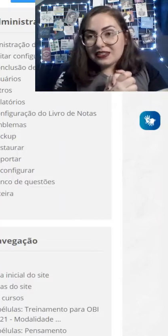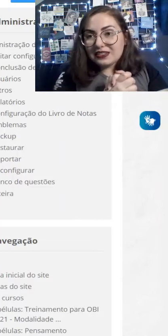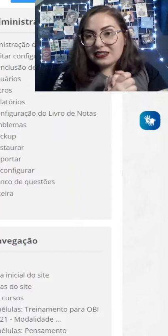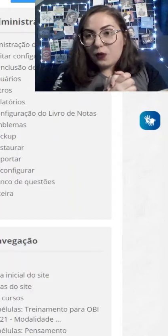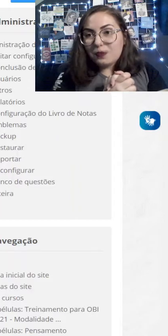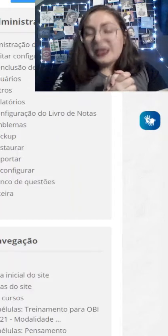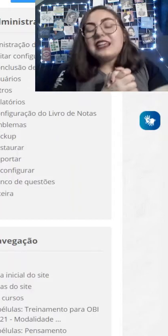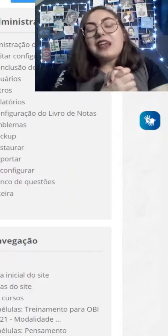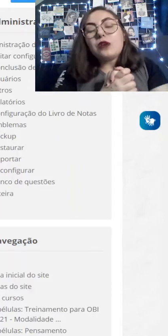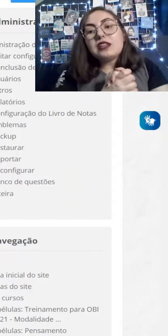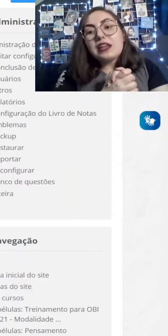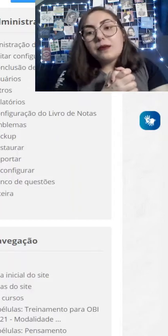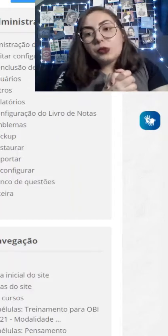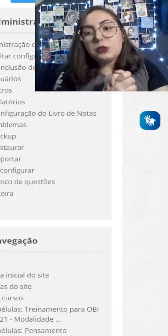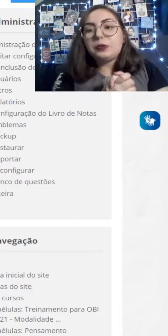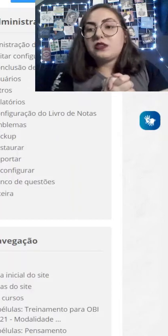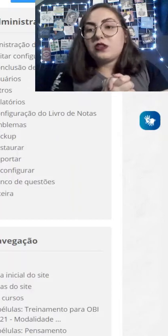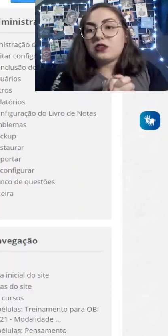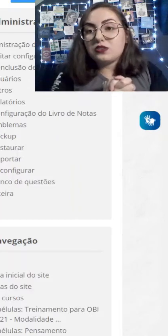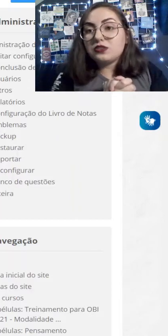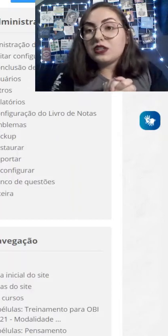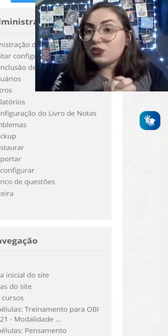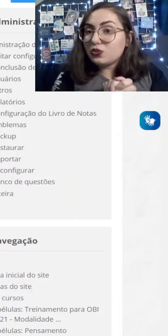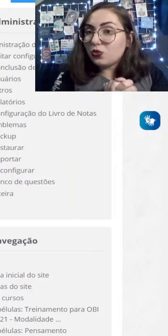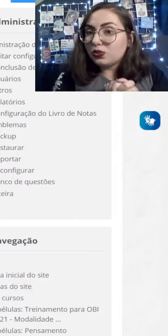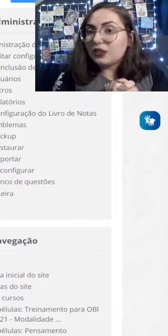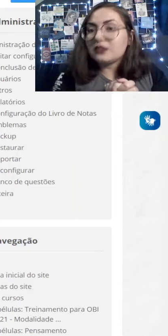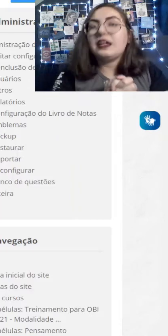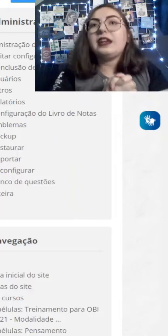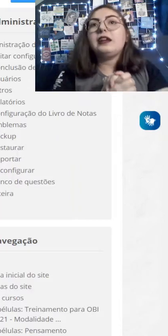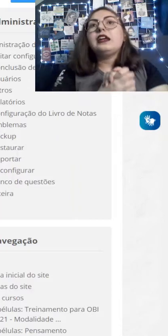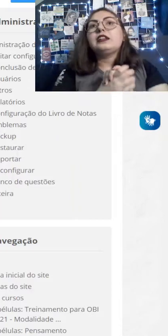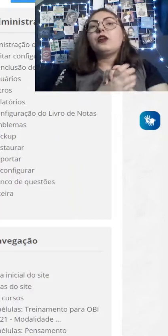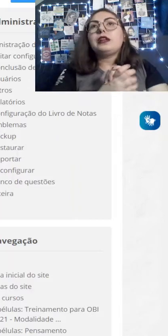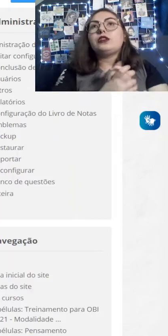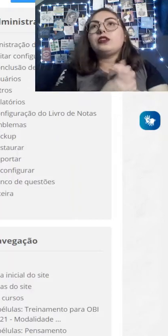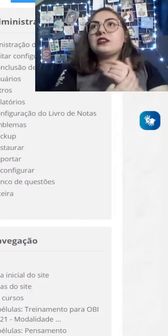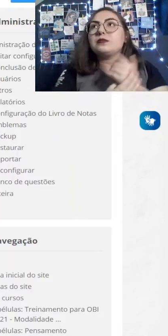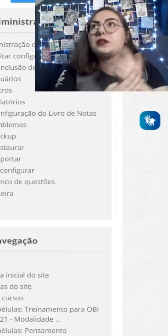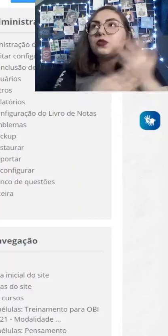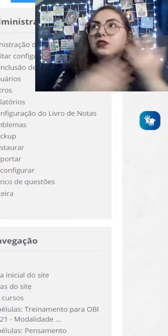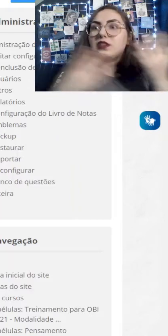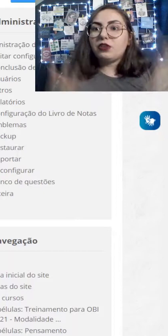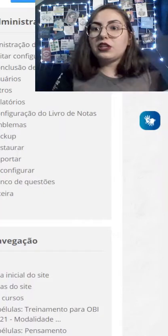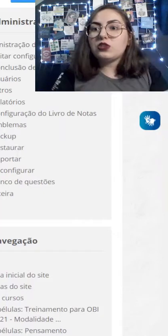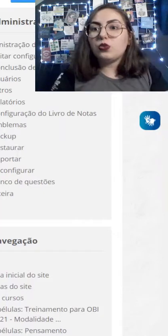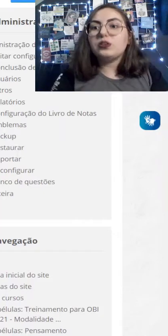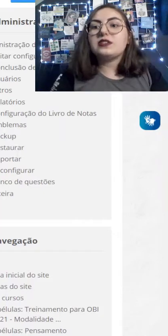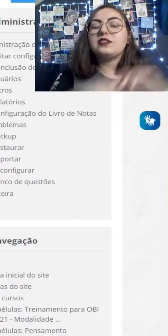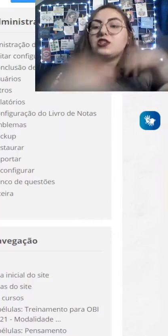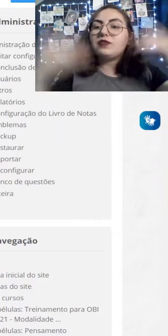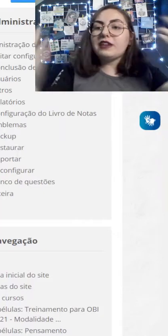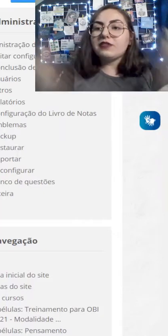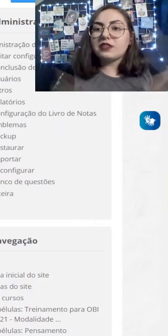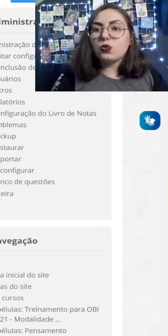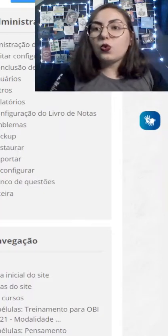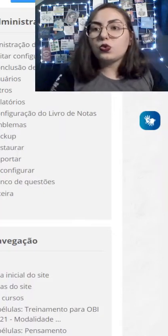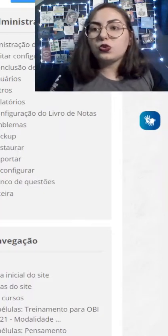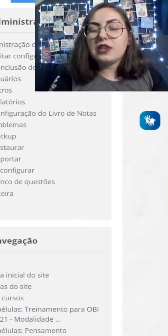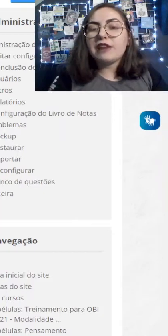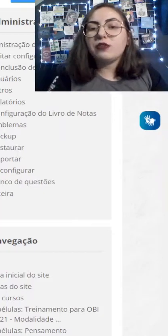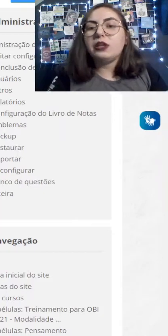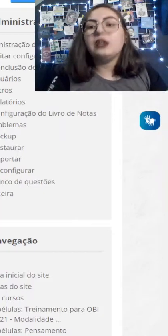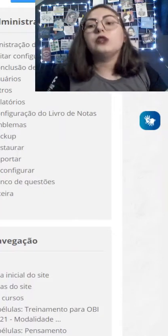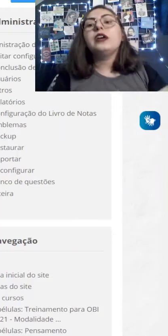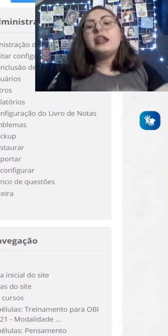esse processo de transcrição e auxilia muito para as nossas estudantes surdas né então para todas as pessoas que forem surdas que estiverem